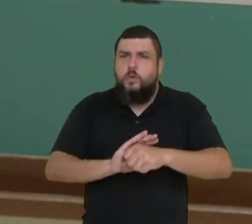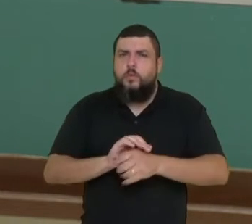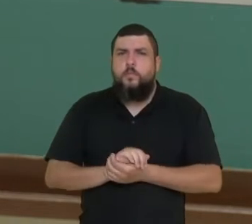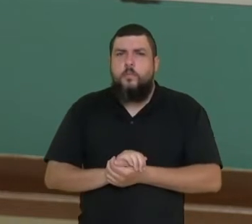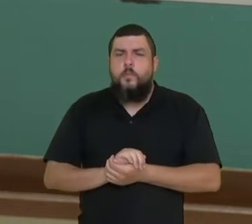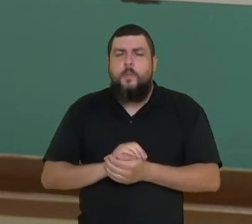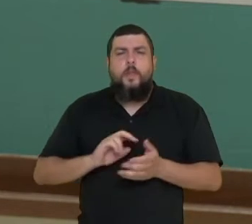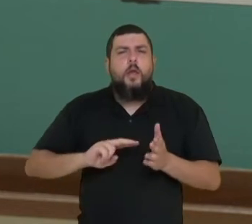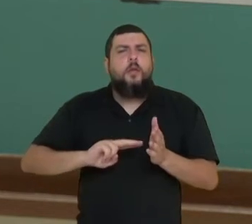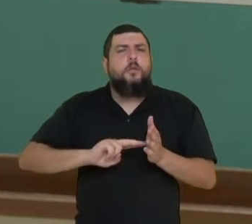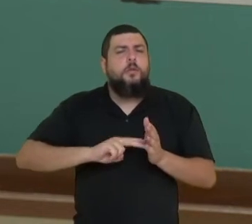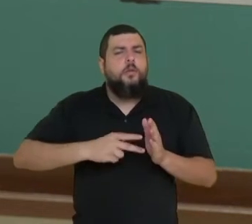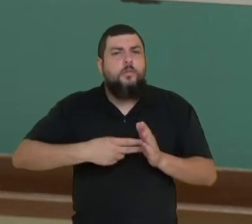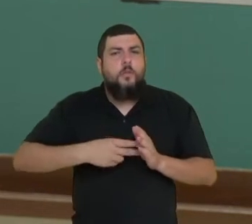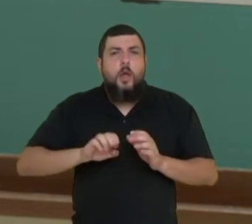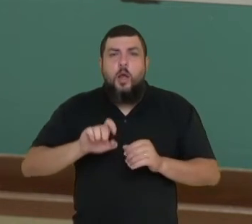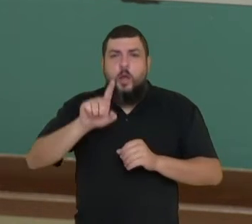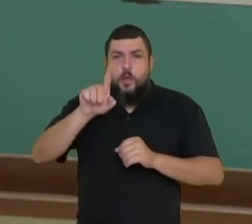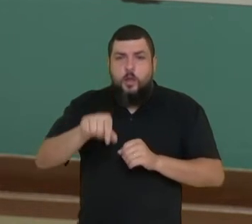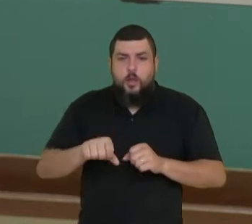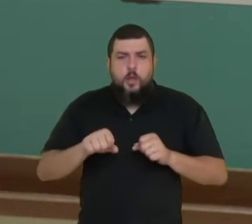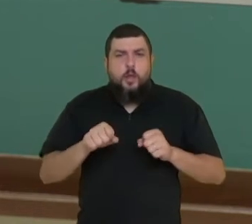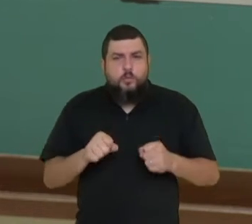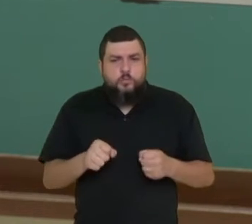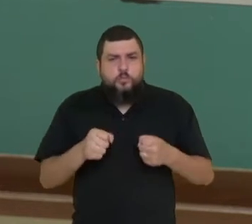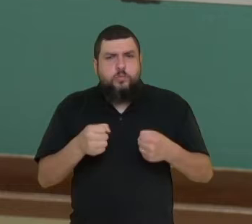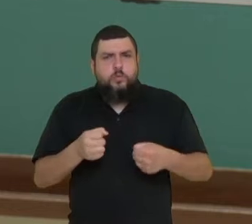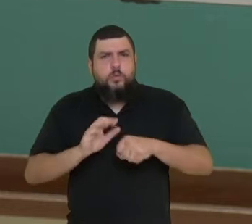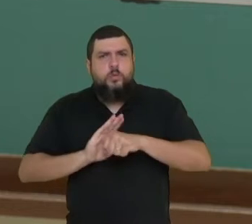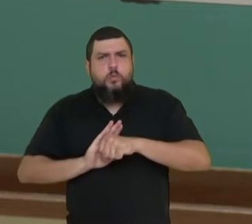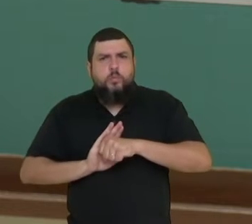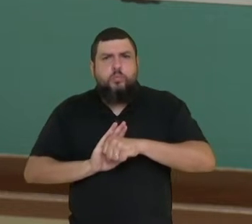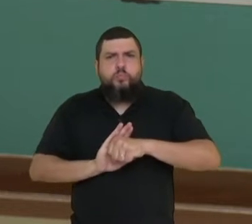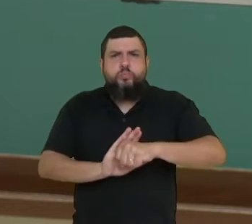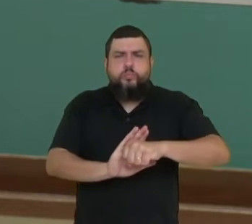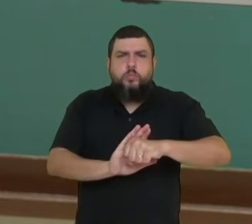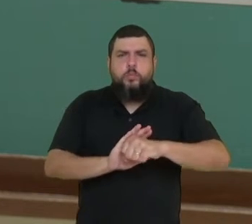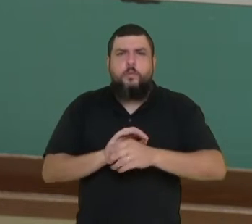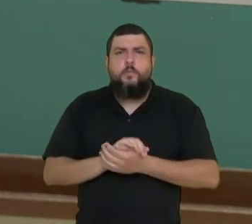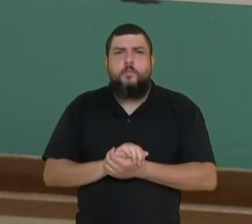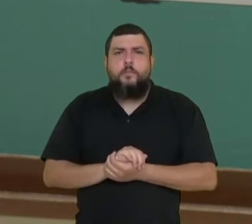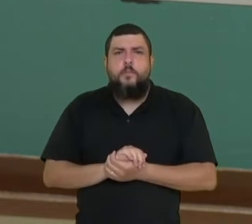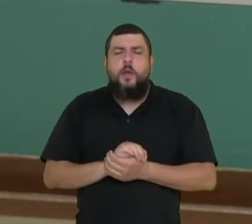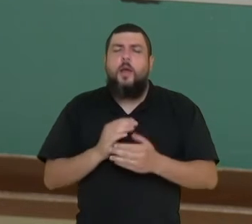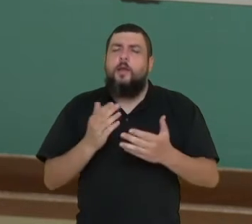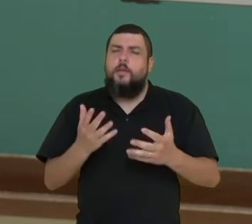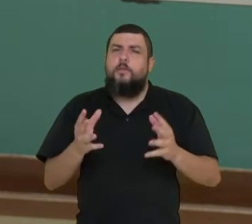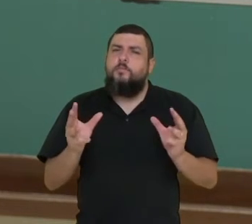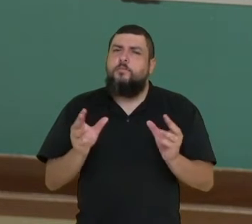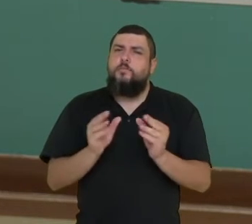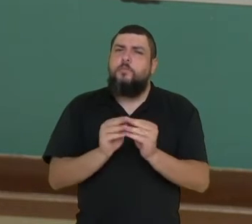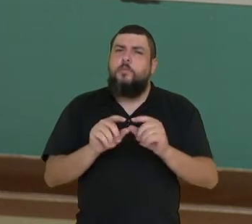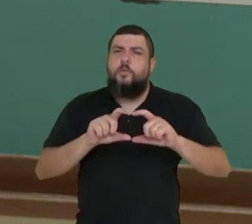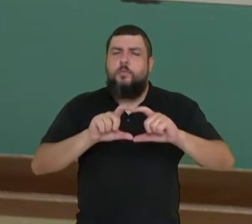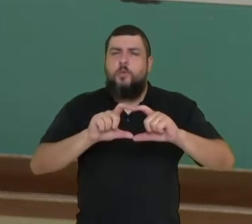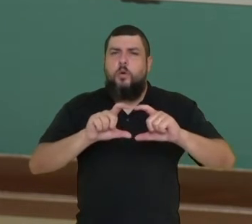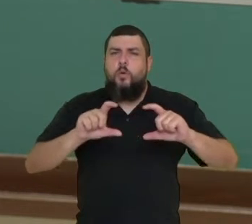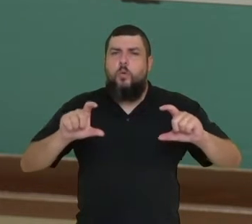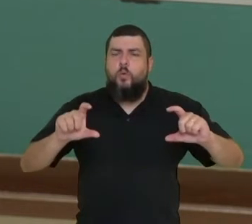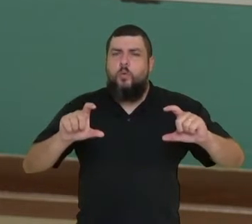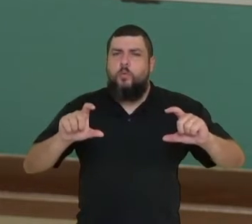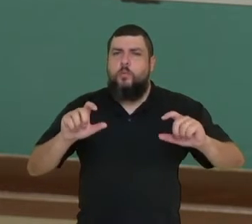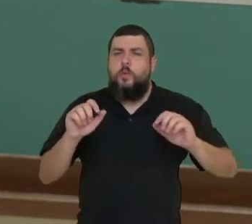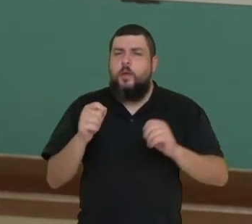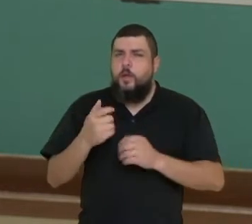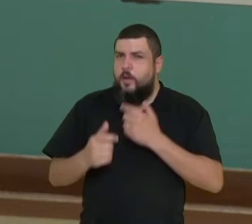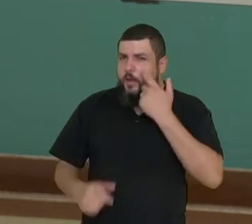representa a energia gasta por uma força que promove o deslocamento. Beleza? Por isso que essa equaçãozinha, tal é